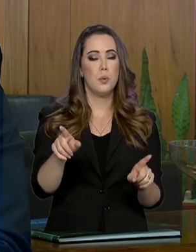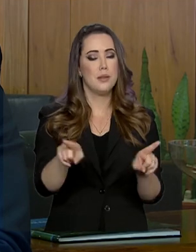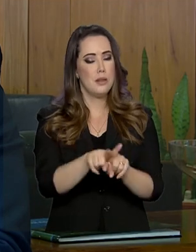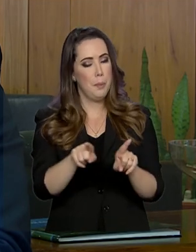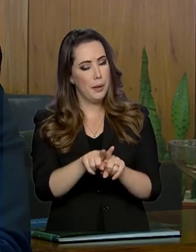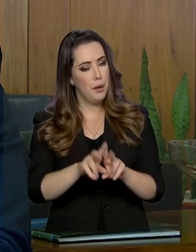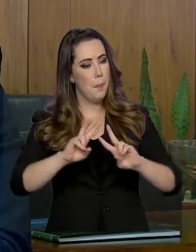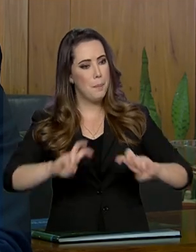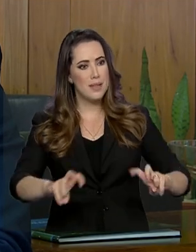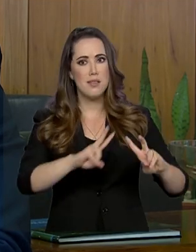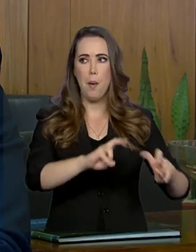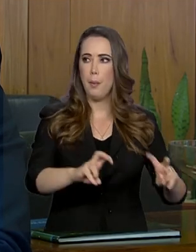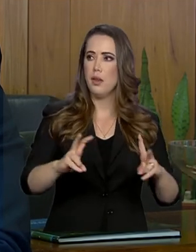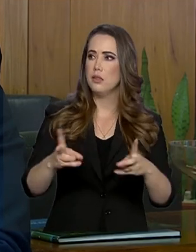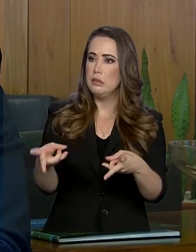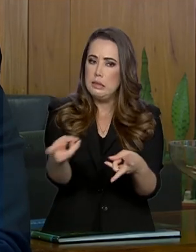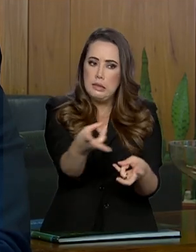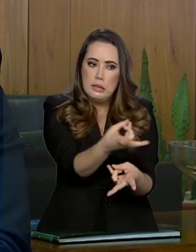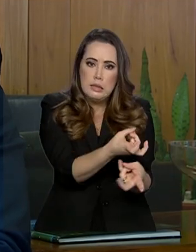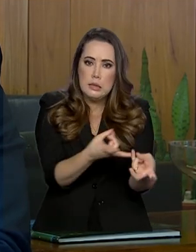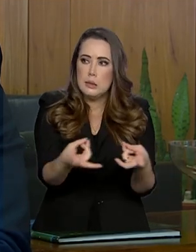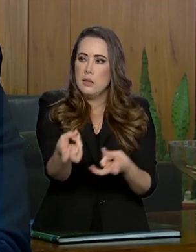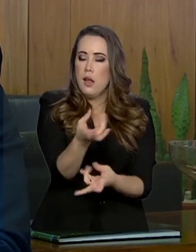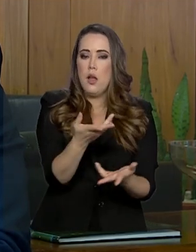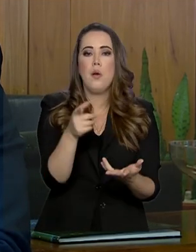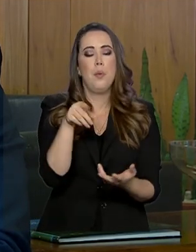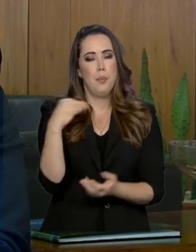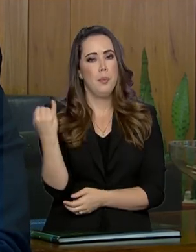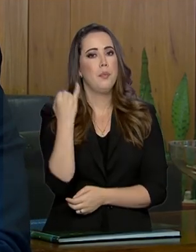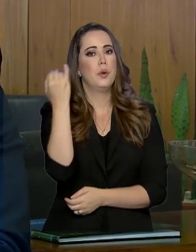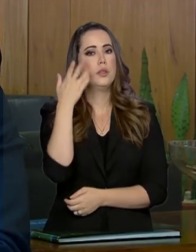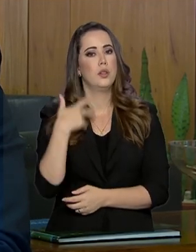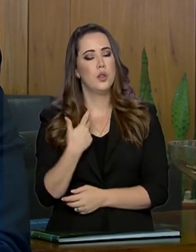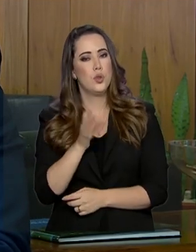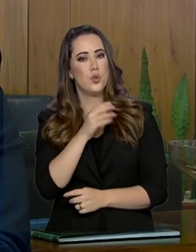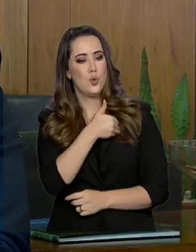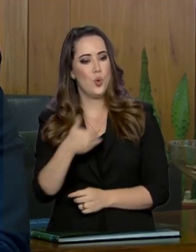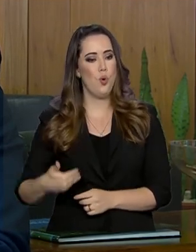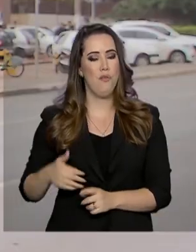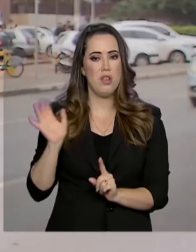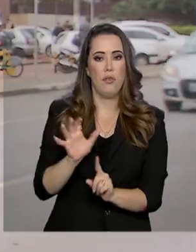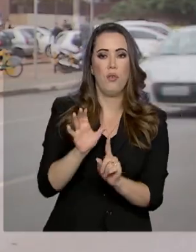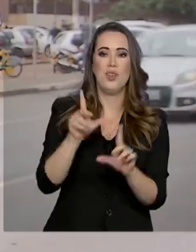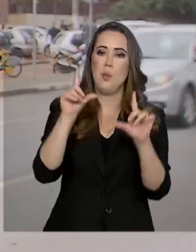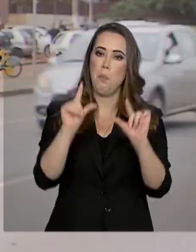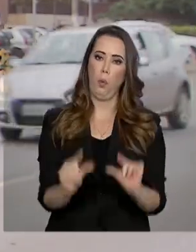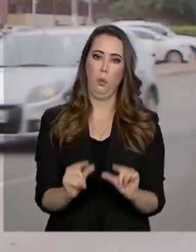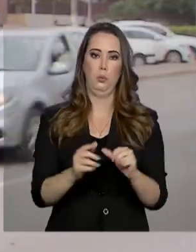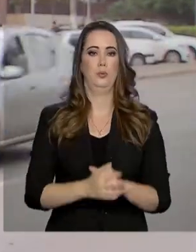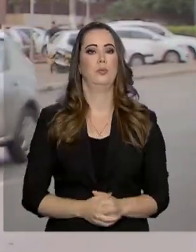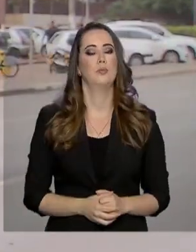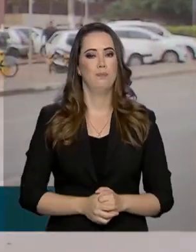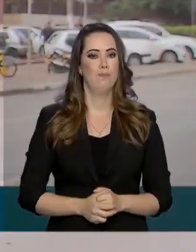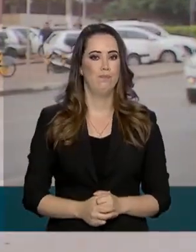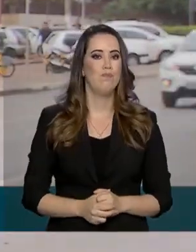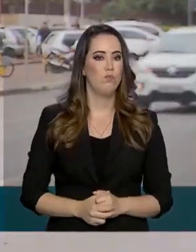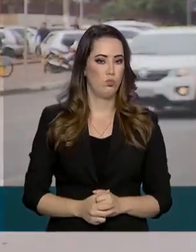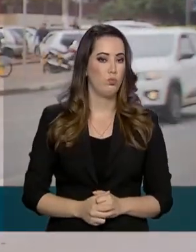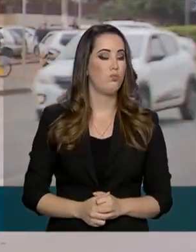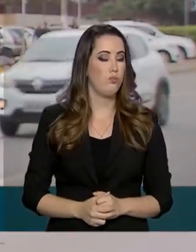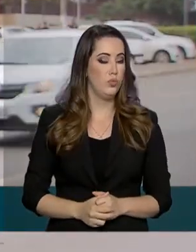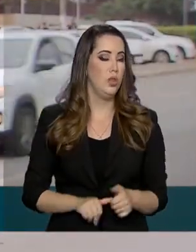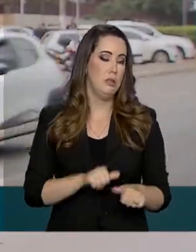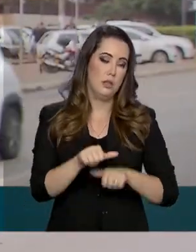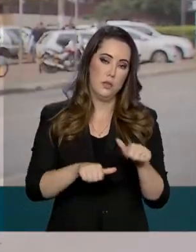percebesse de maneira muito positiva que há menos intervenção do Estado nas relações. Para tornar a vida do brasileiro que quer empreender